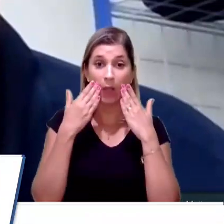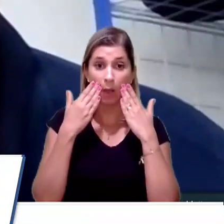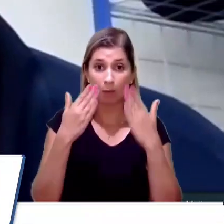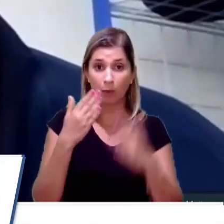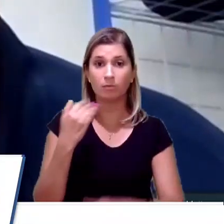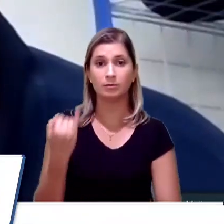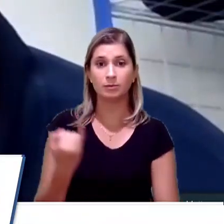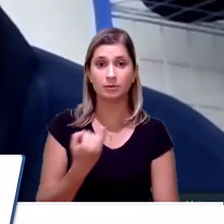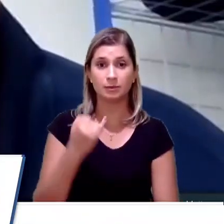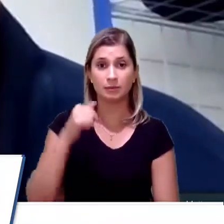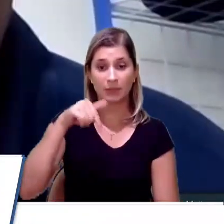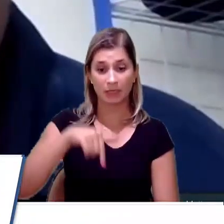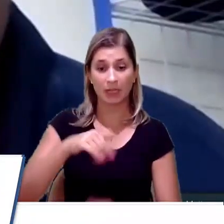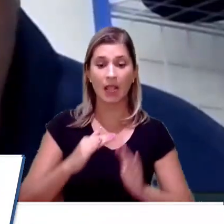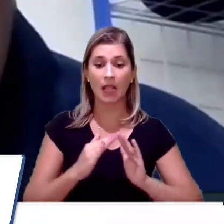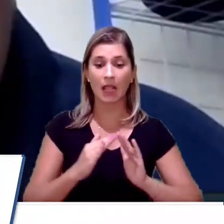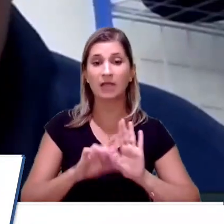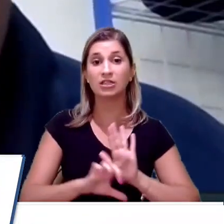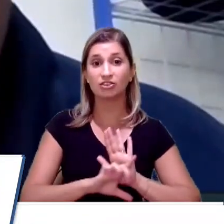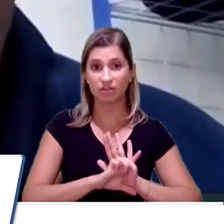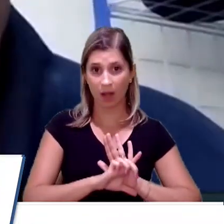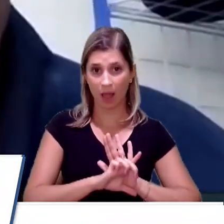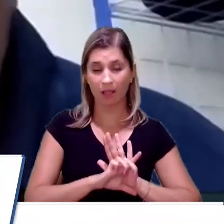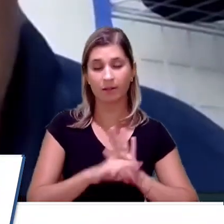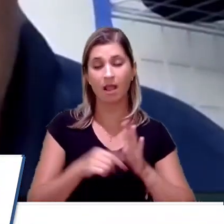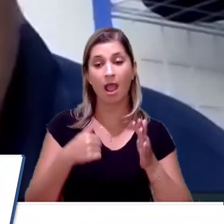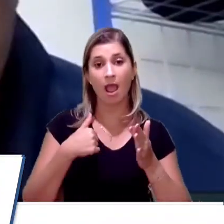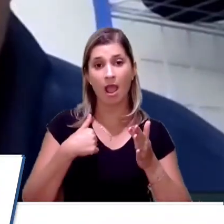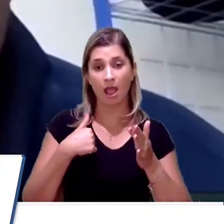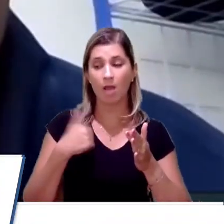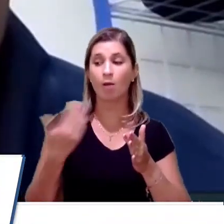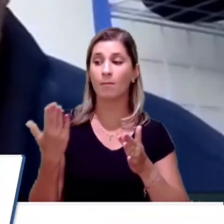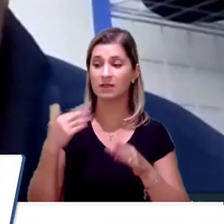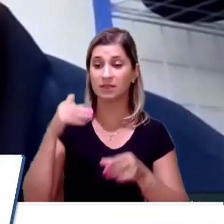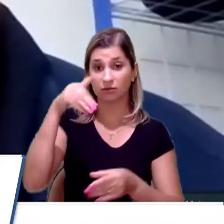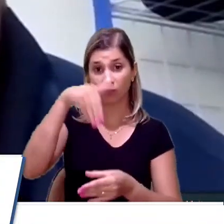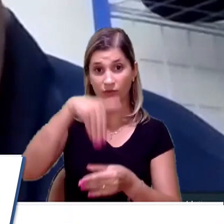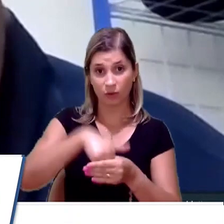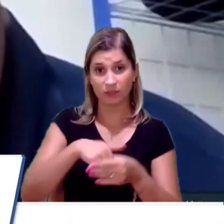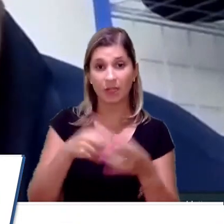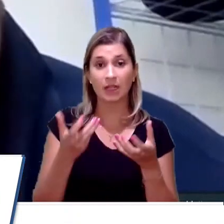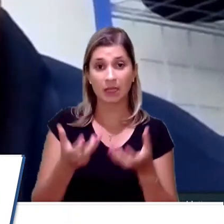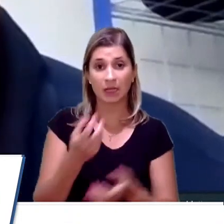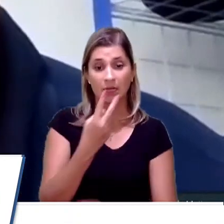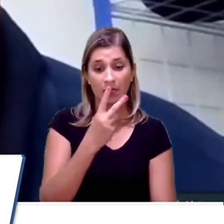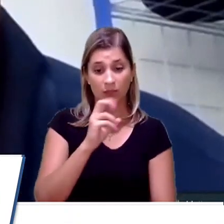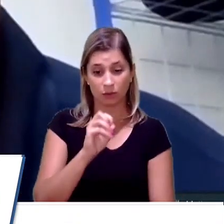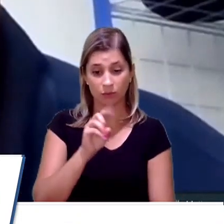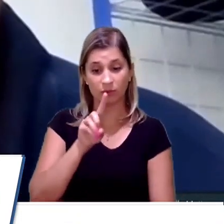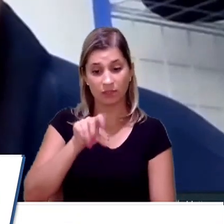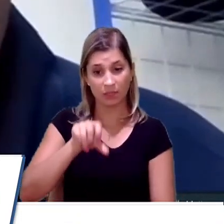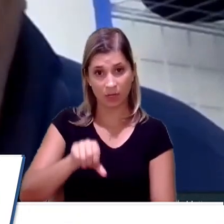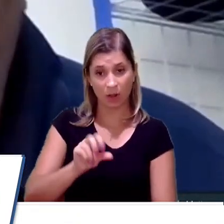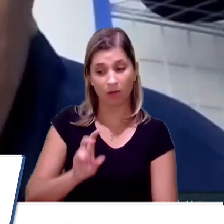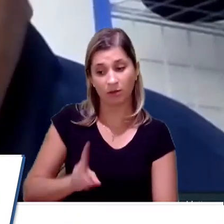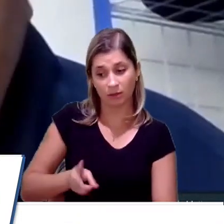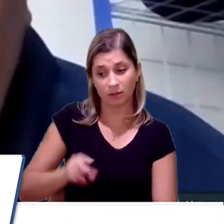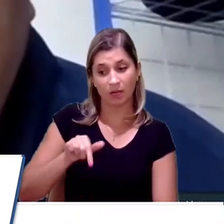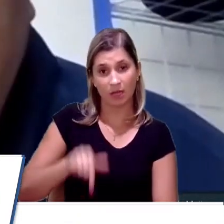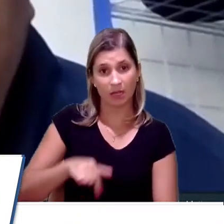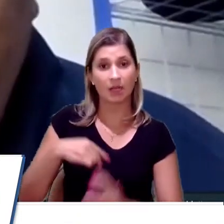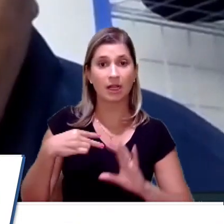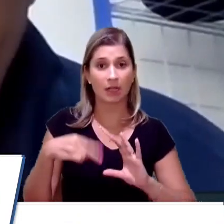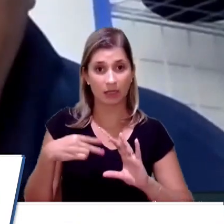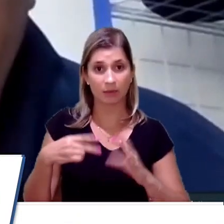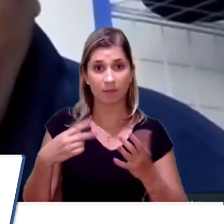não poderia, como já votei para que eu queria, em 2019, que permanecesse nessa casa, não poderia furtar